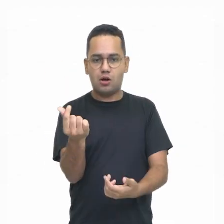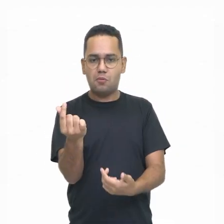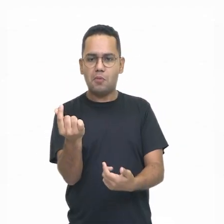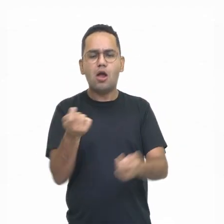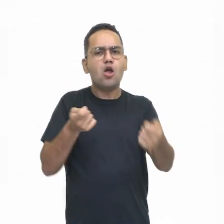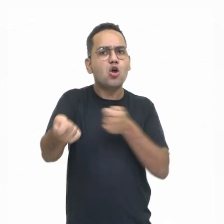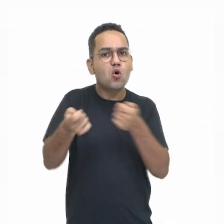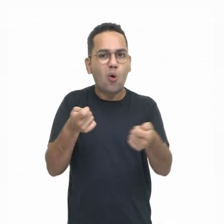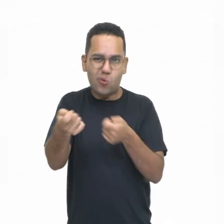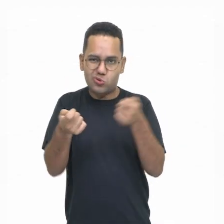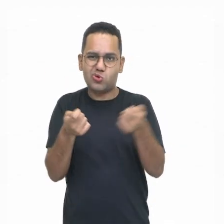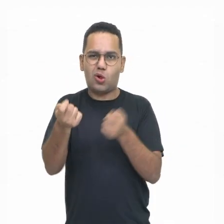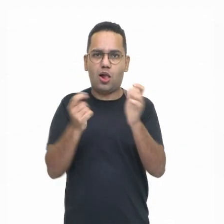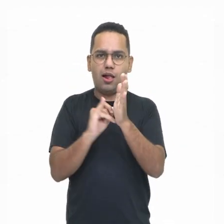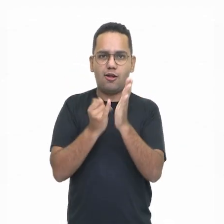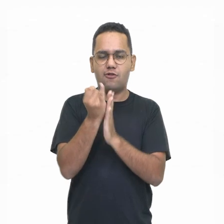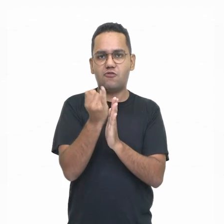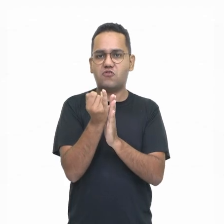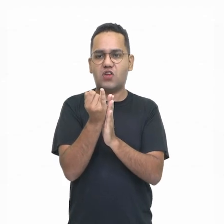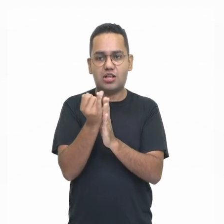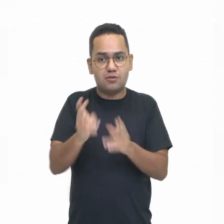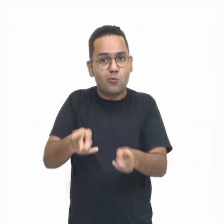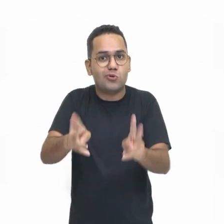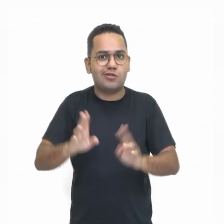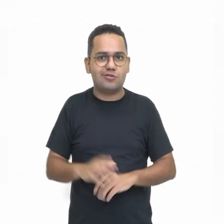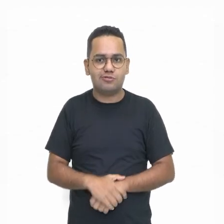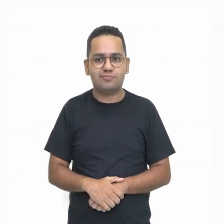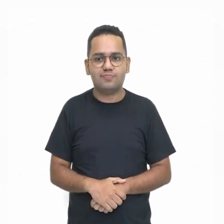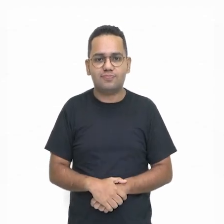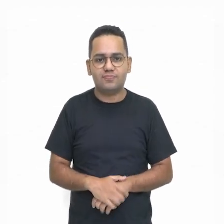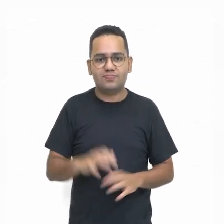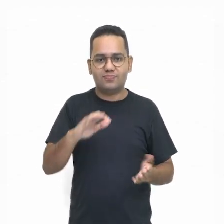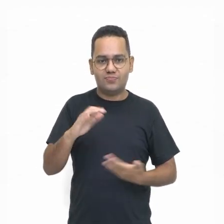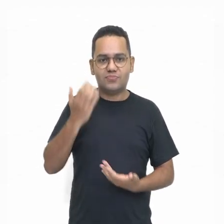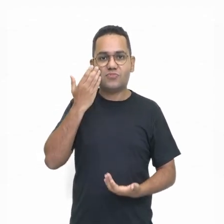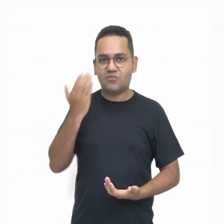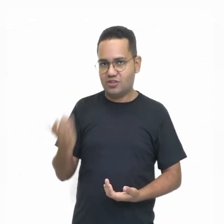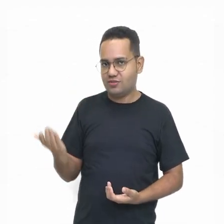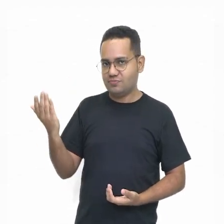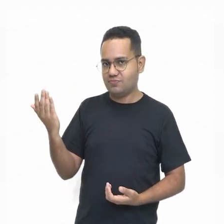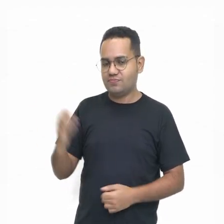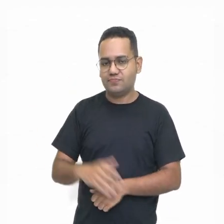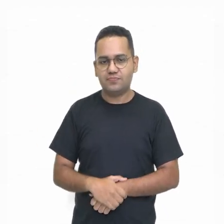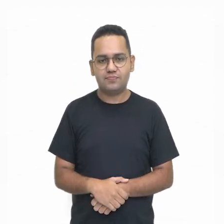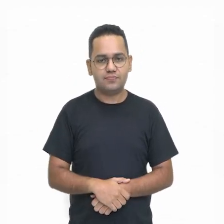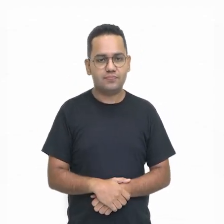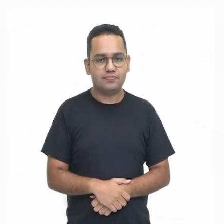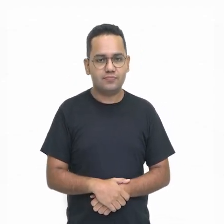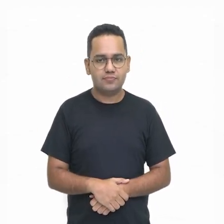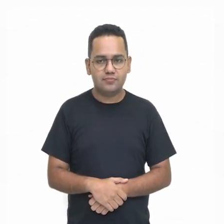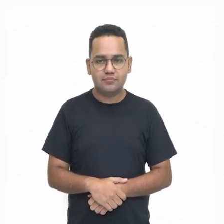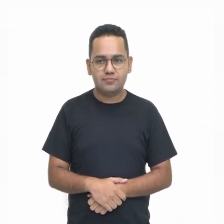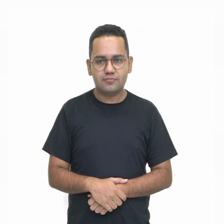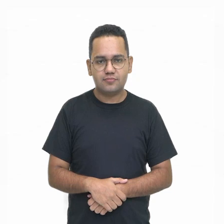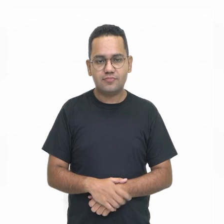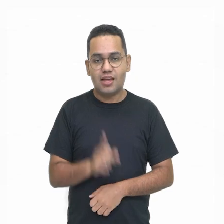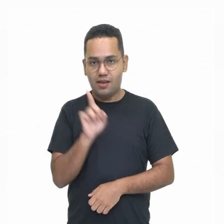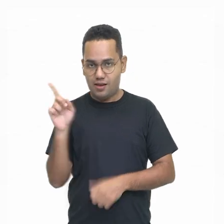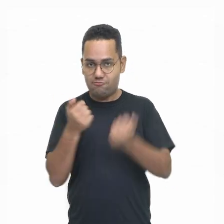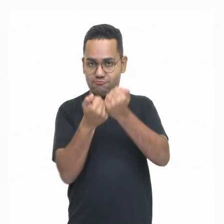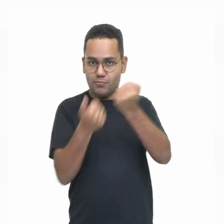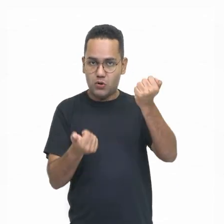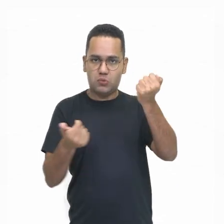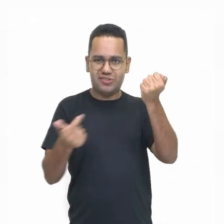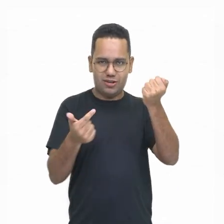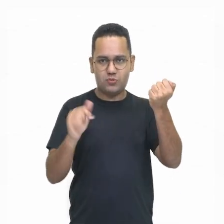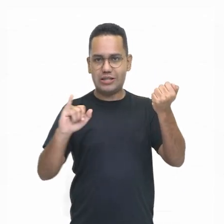controlar a inflação de forma duradoura. Então, vos apresento aqui o vice, né, de Fernando Collor e que passou a